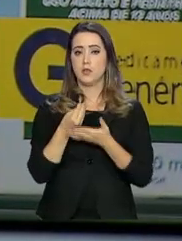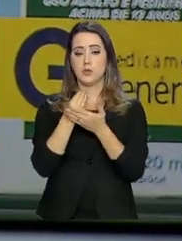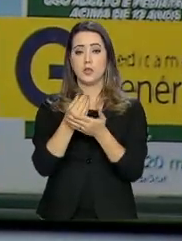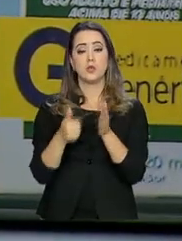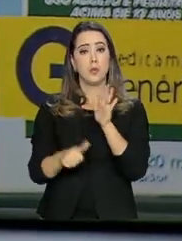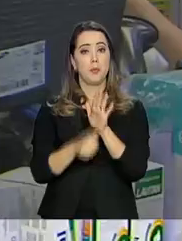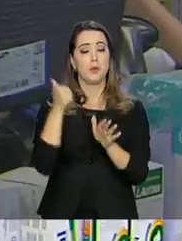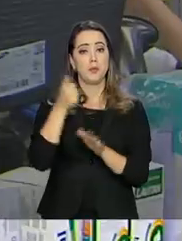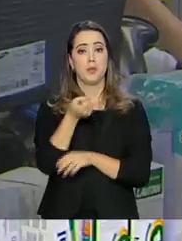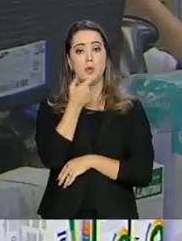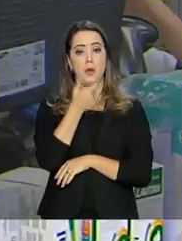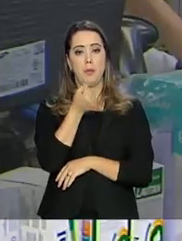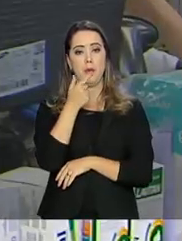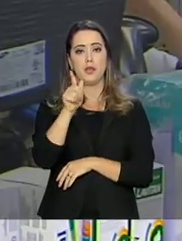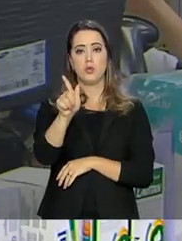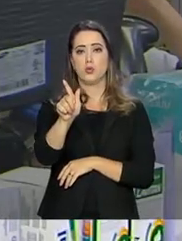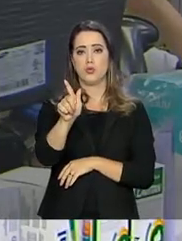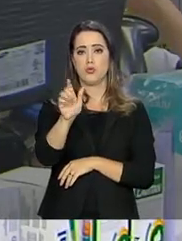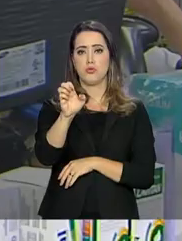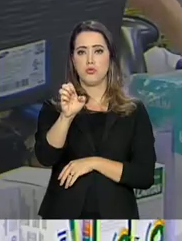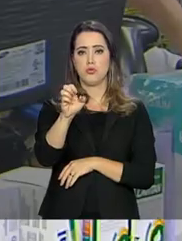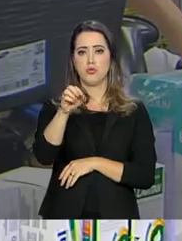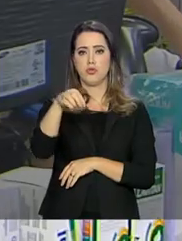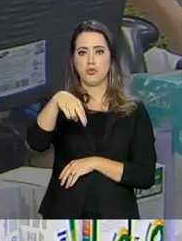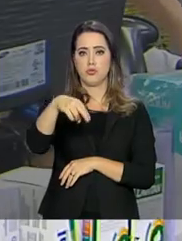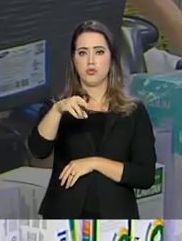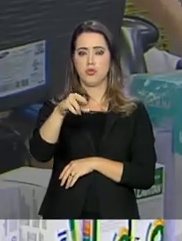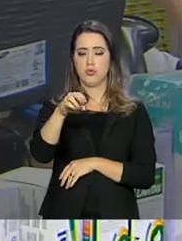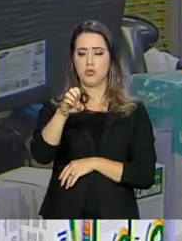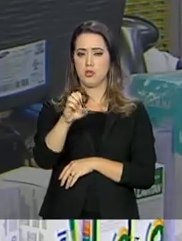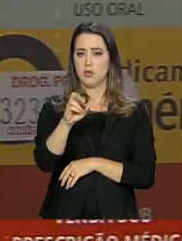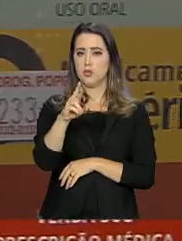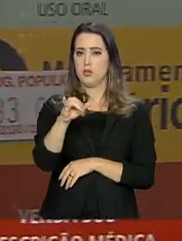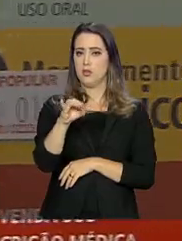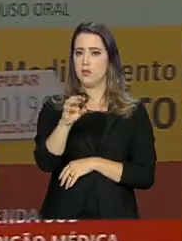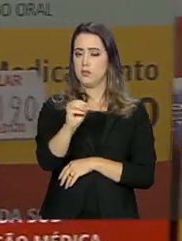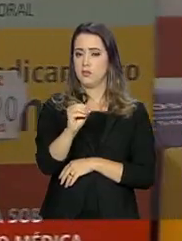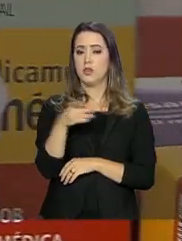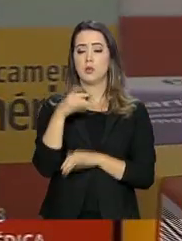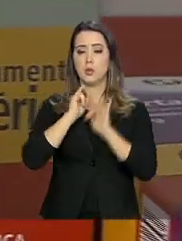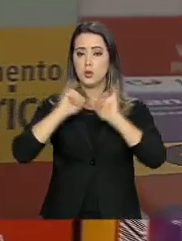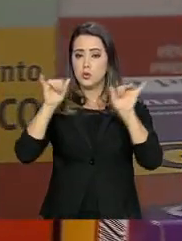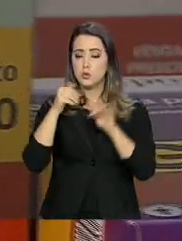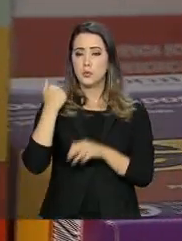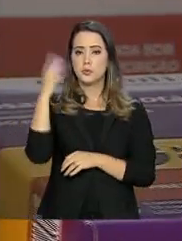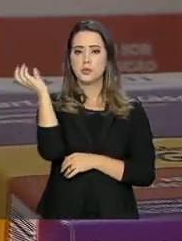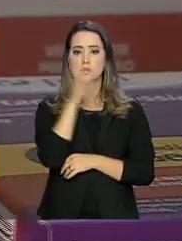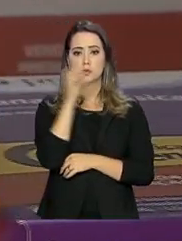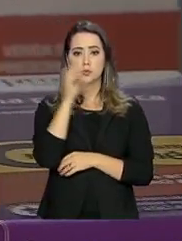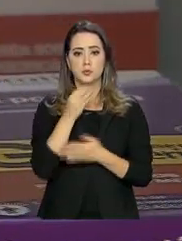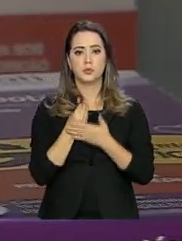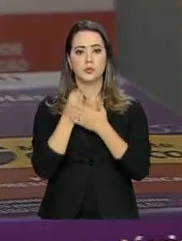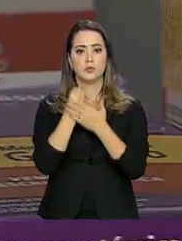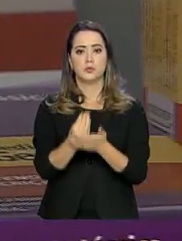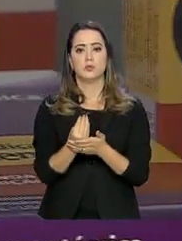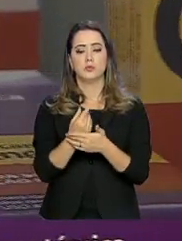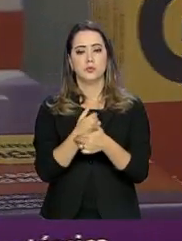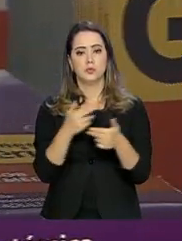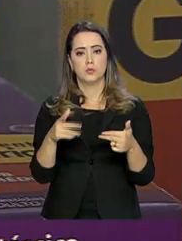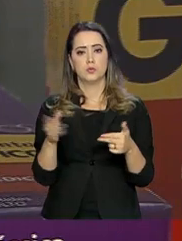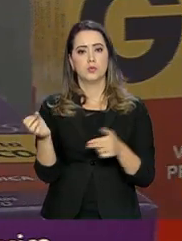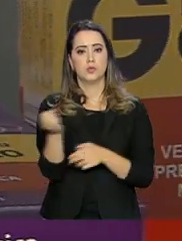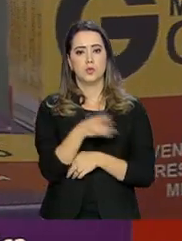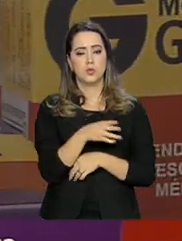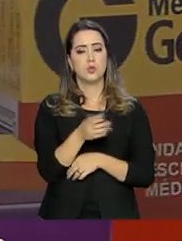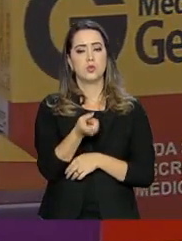no país e para celebrar a data anvisa anunciou a maior agilidade na concessão de registros de